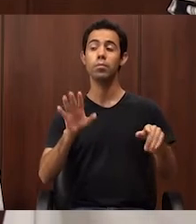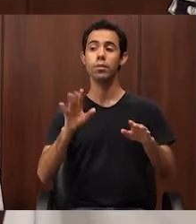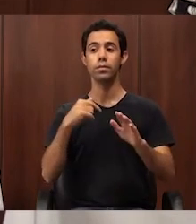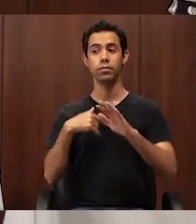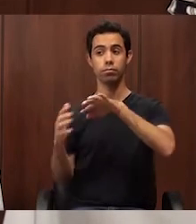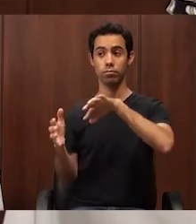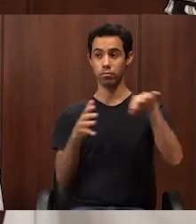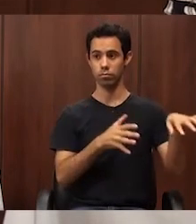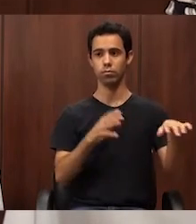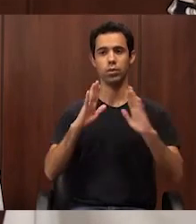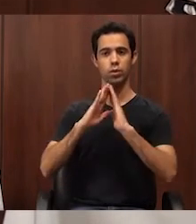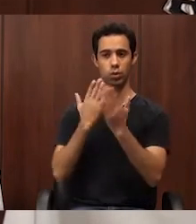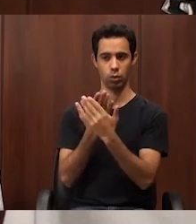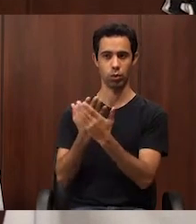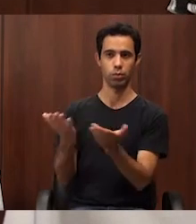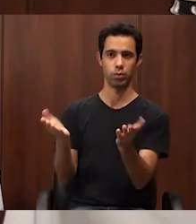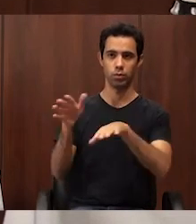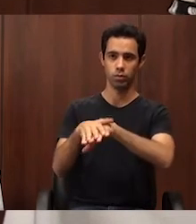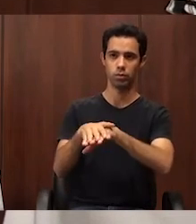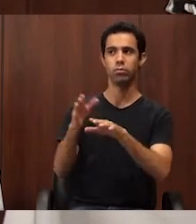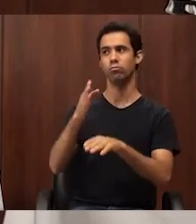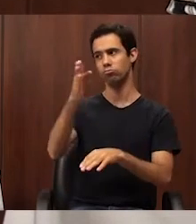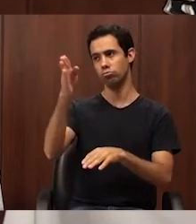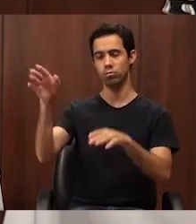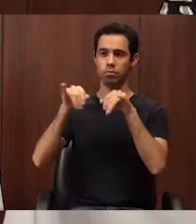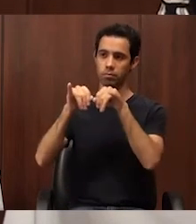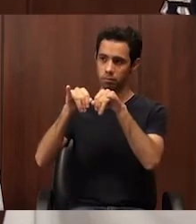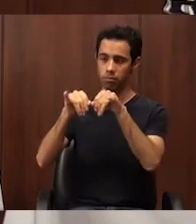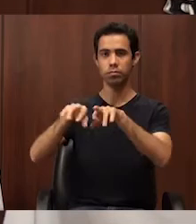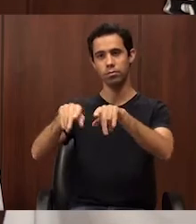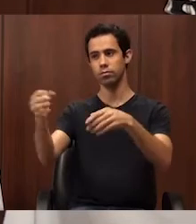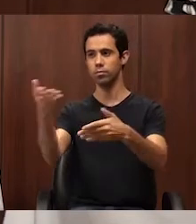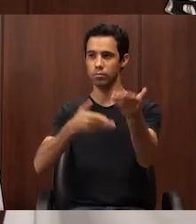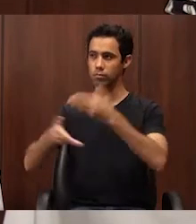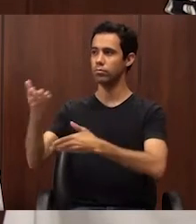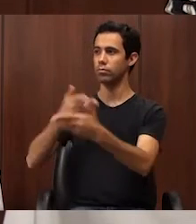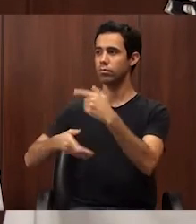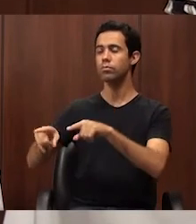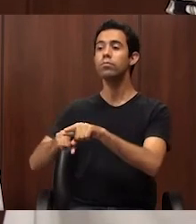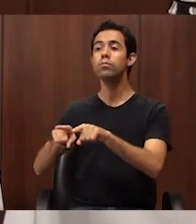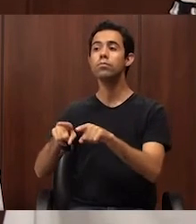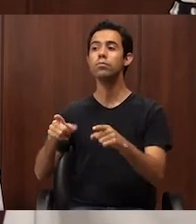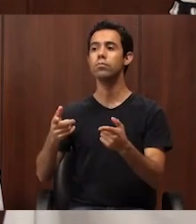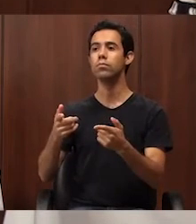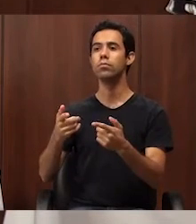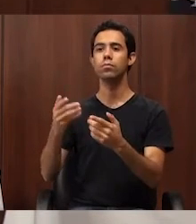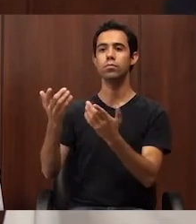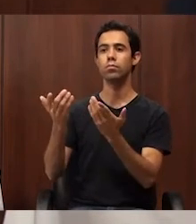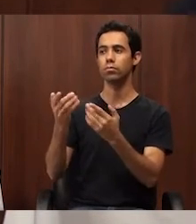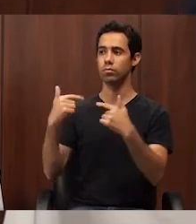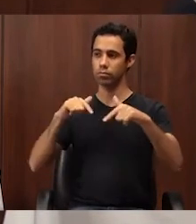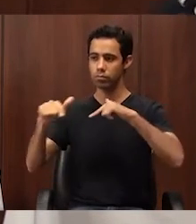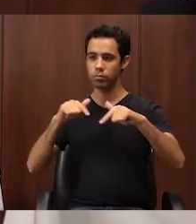alunos aprendiam matemática fazendo receita, indo no supermercado, comprando, fazendo troca. Eles faziam emprego com apoio,